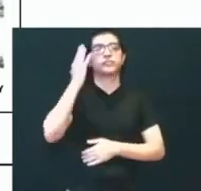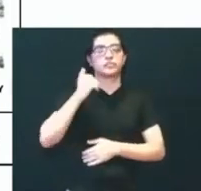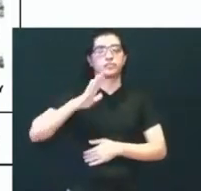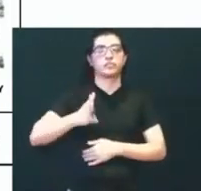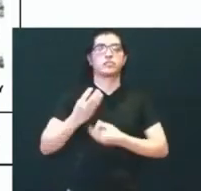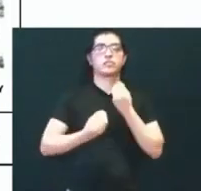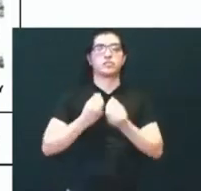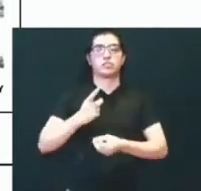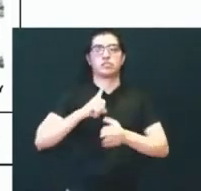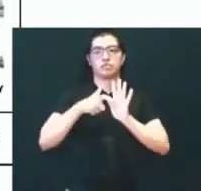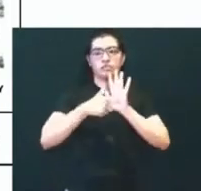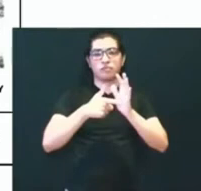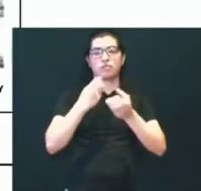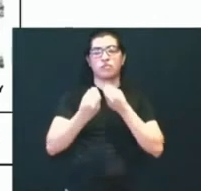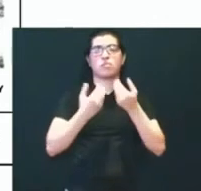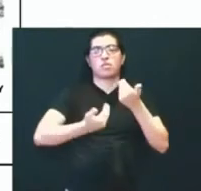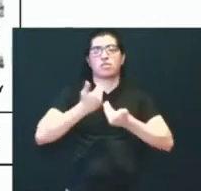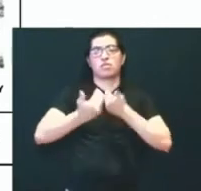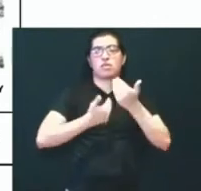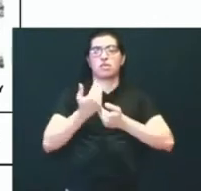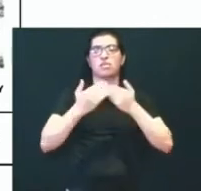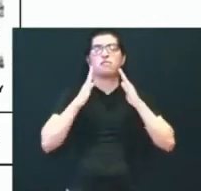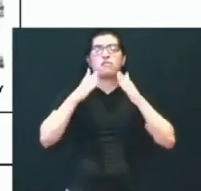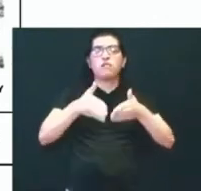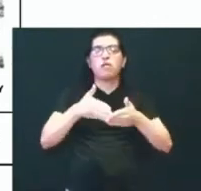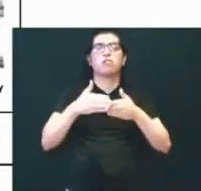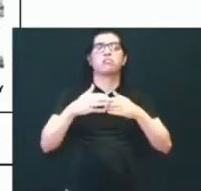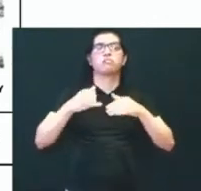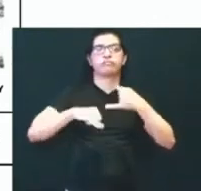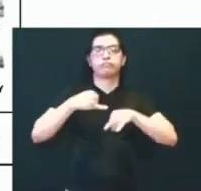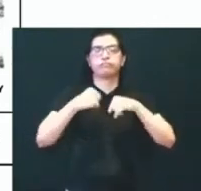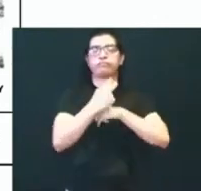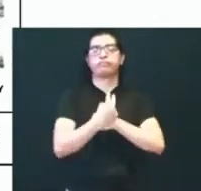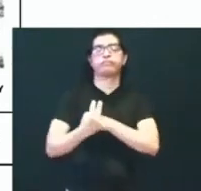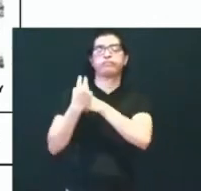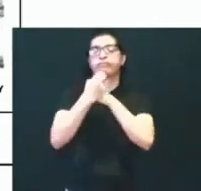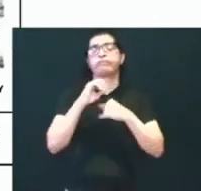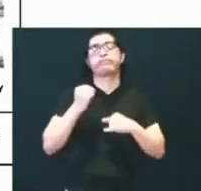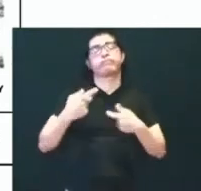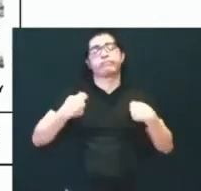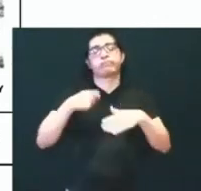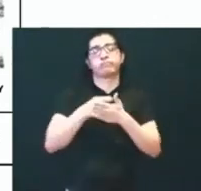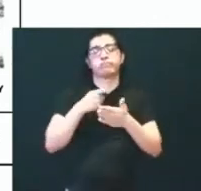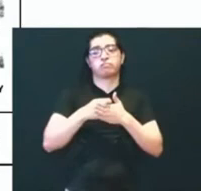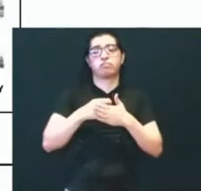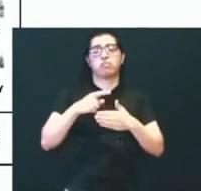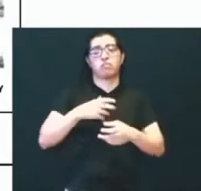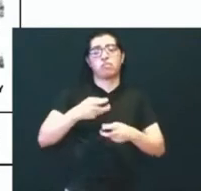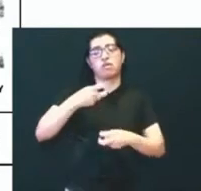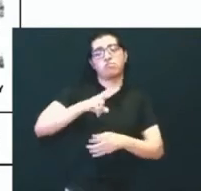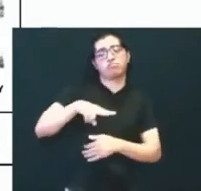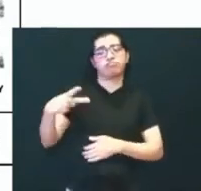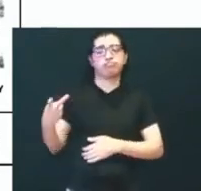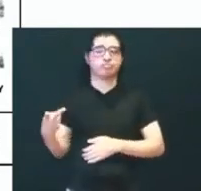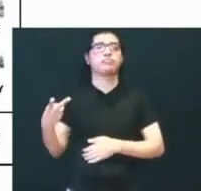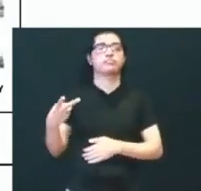ser indicativa de só tratamento quimioterápico para um paciente ou de necessidade de um transplante de medula óssea para outro